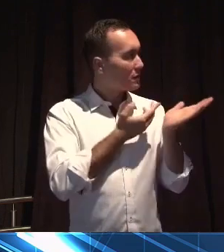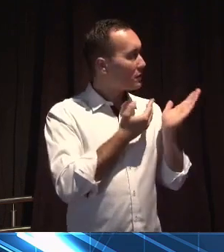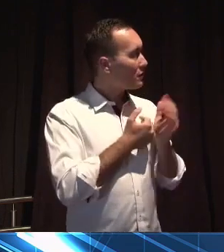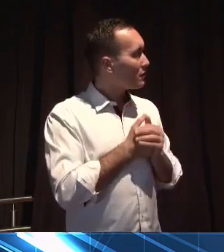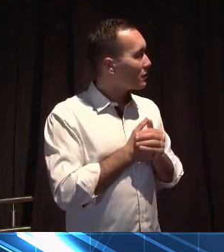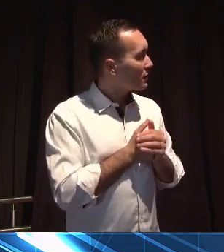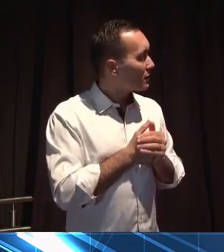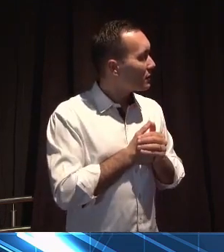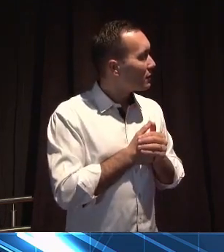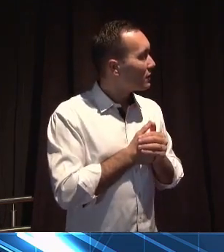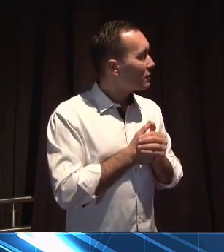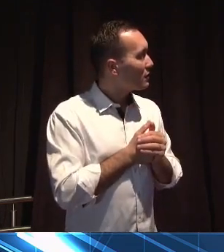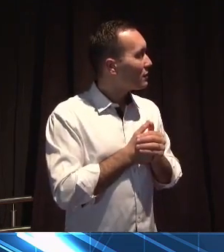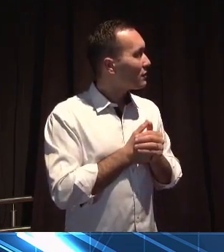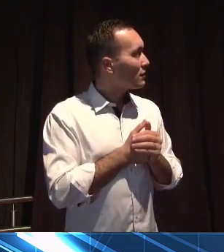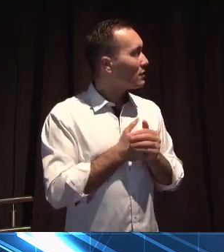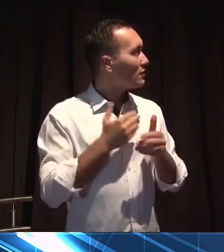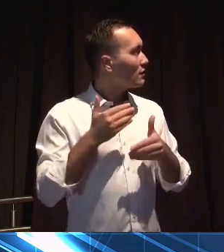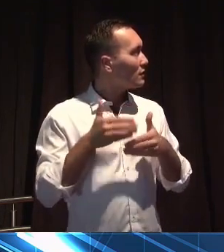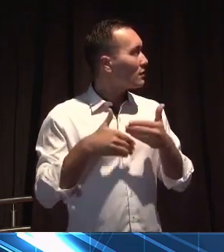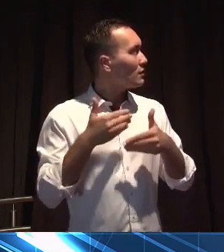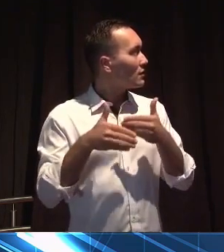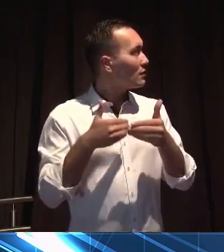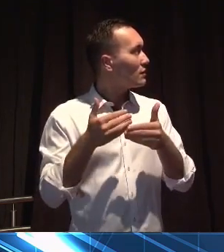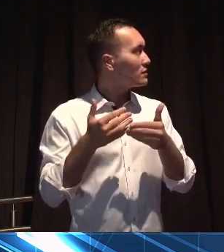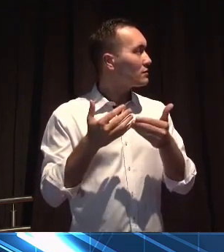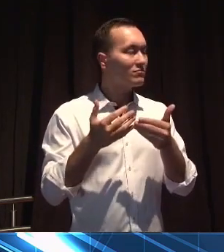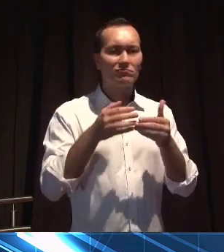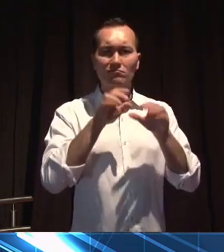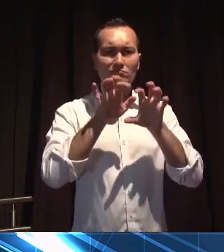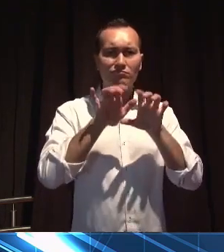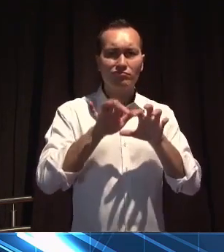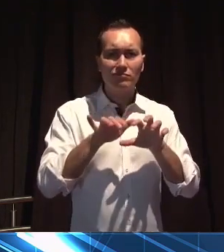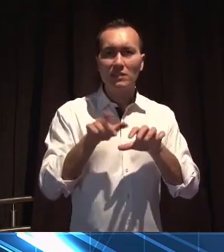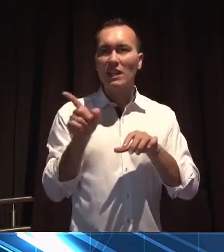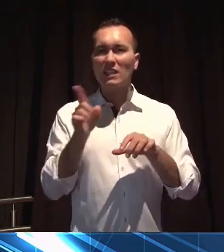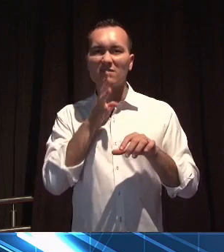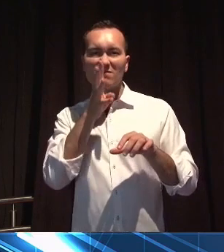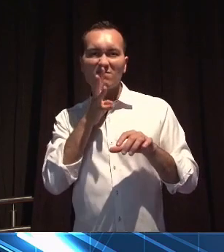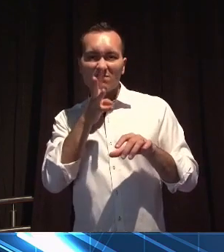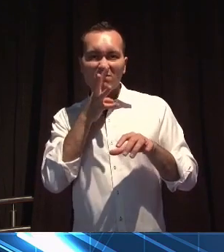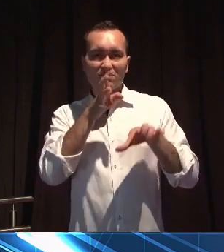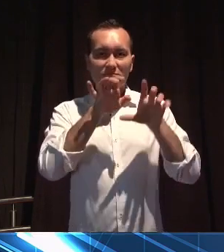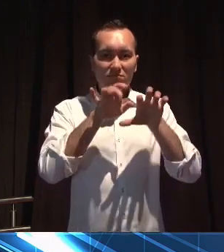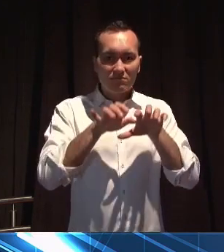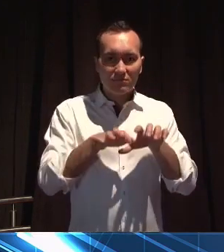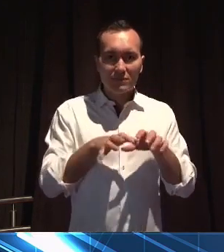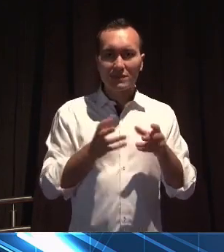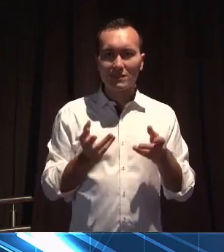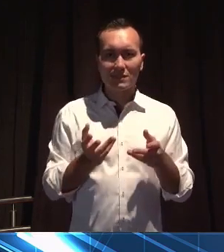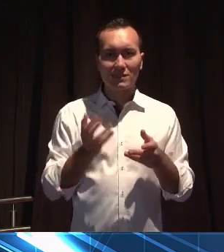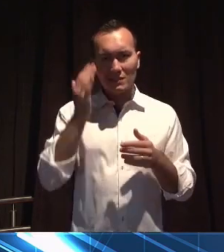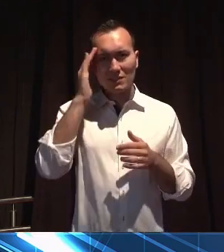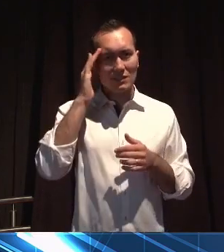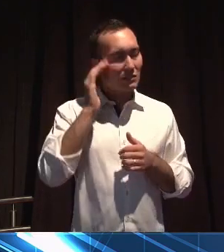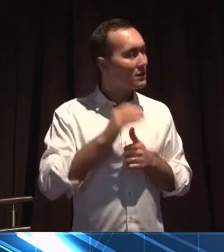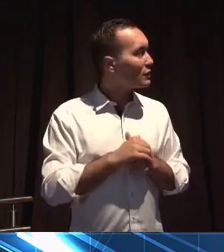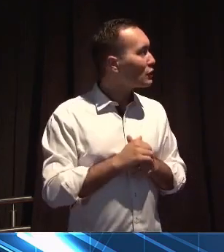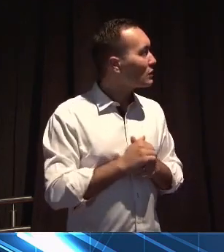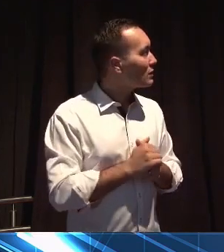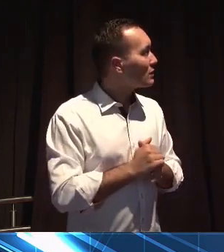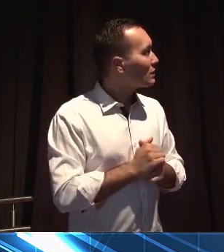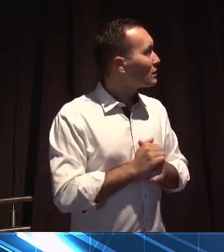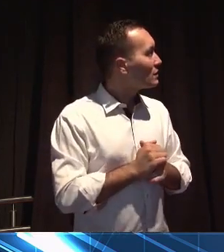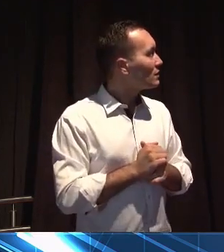chamar um certo onde deveria E aí o que que você pode fazer você pode criar uma interface que segrega o Setter é só